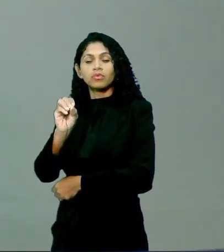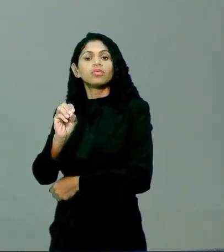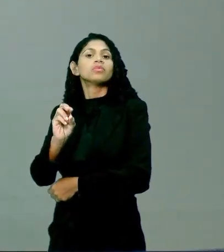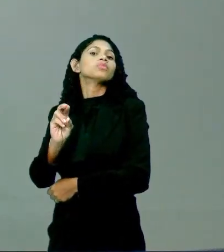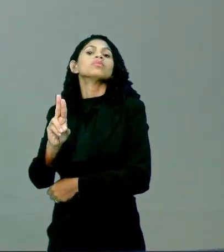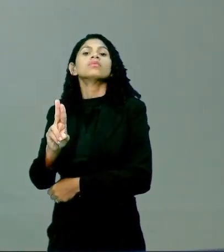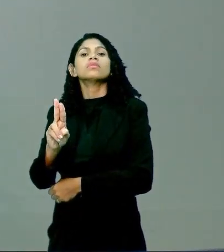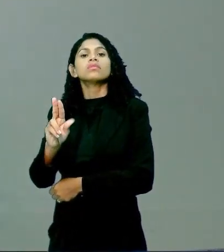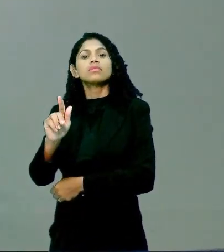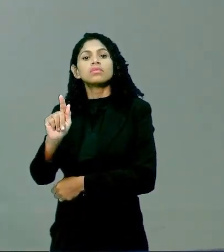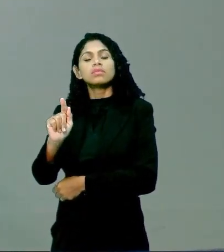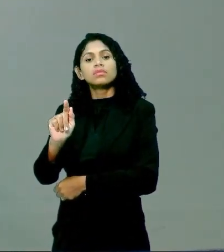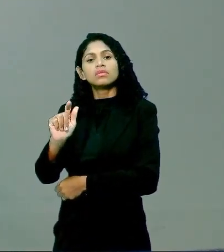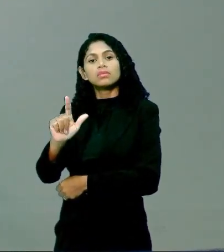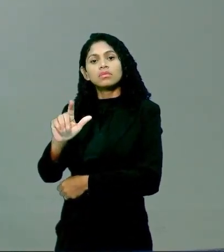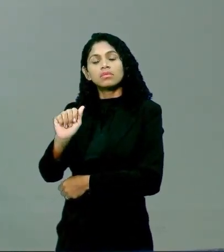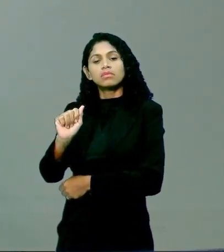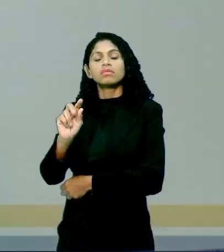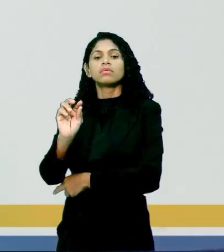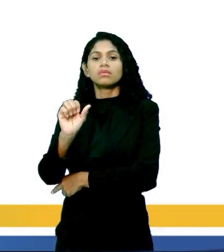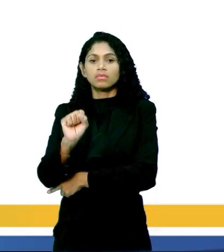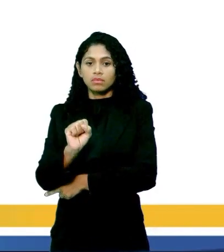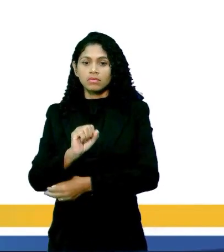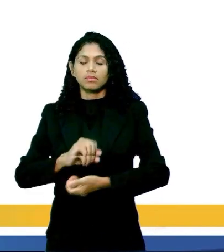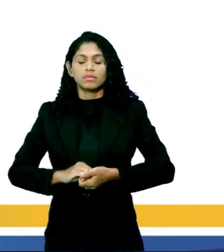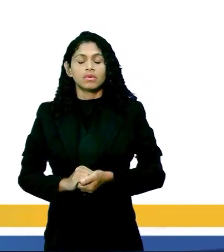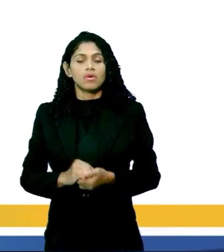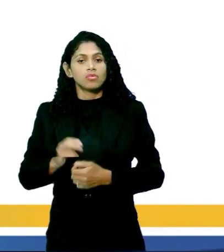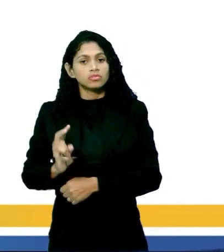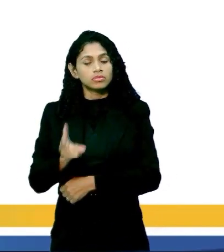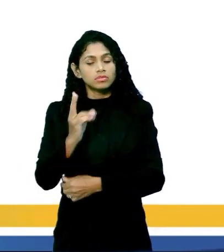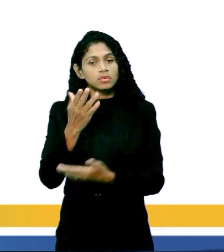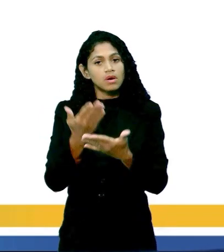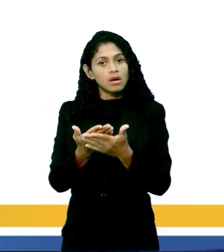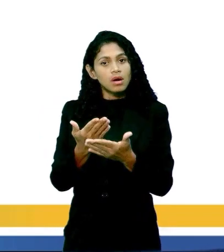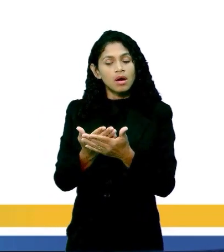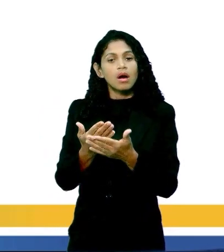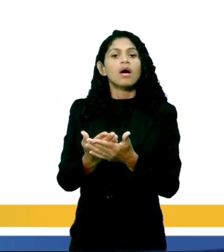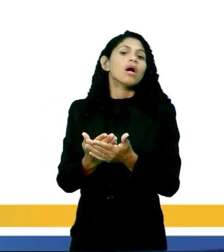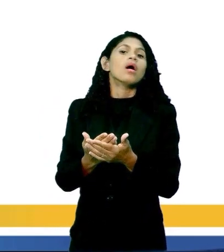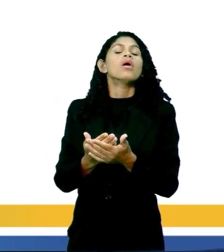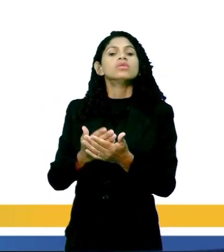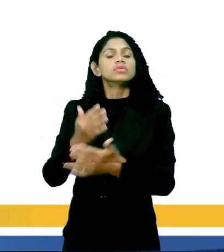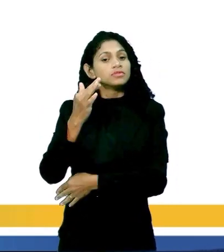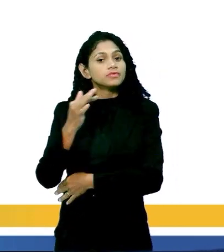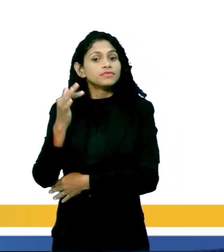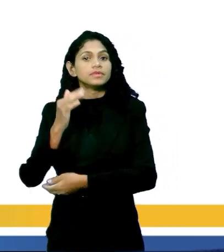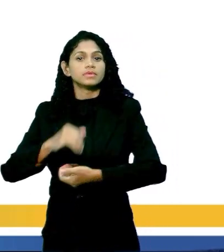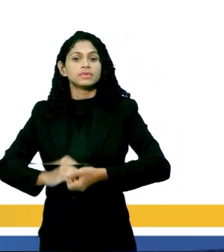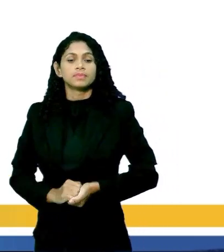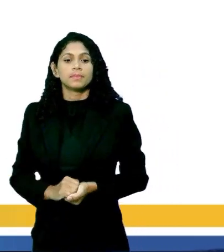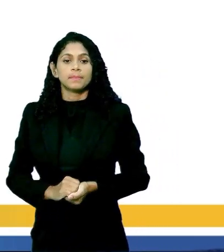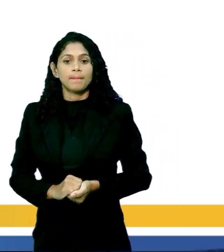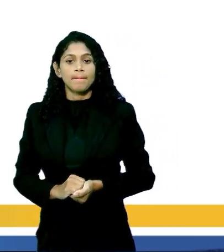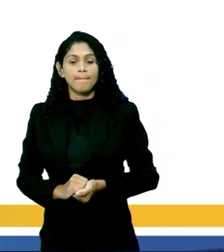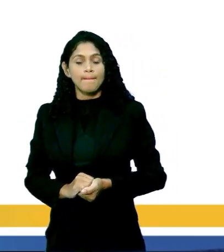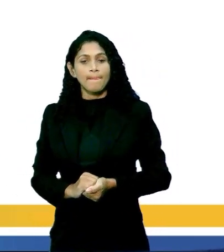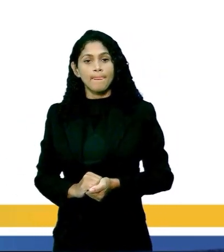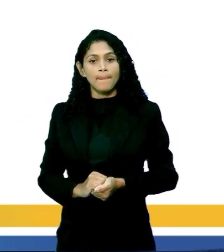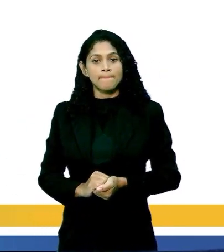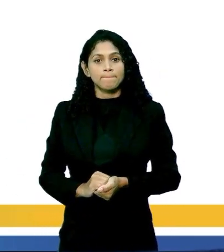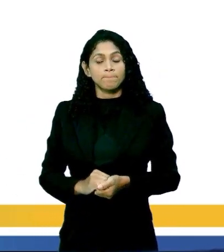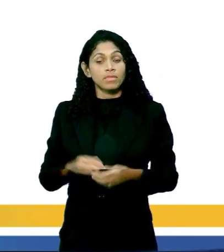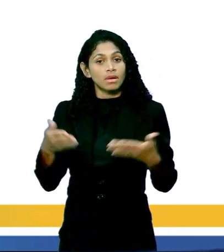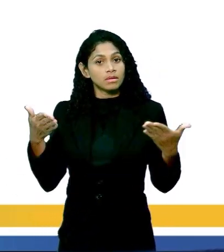continuidade às nossas aulas sobre Física. Na aula de hoje, vamos falar sobre movimento uniformemente